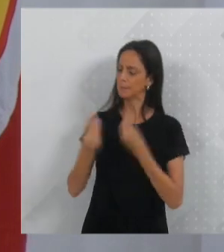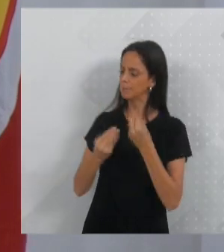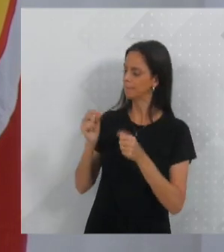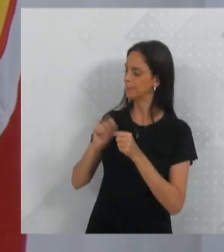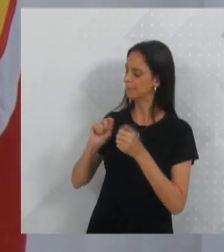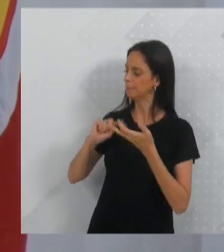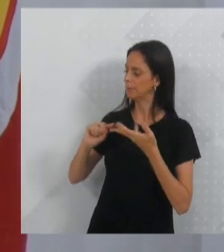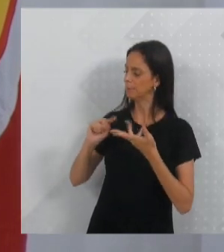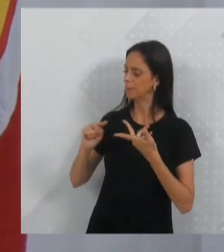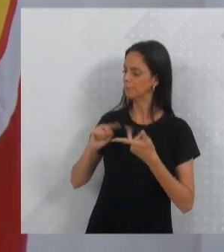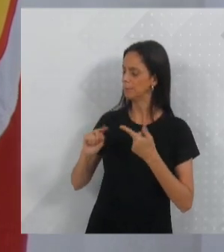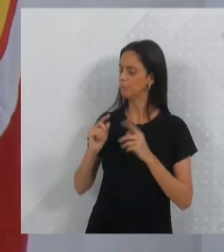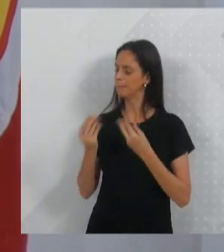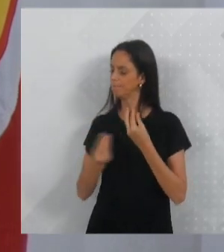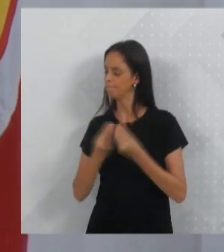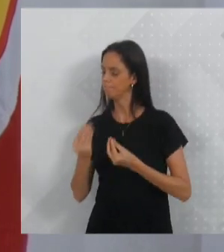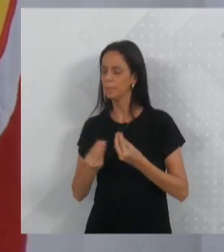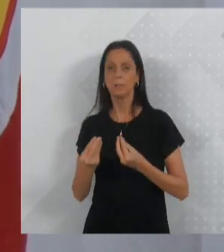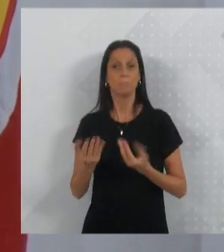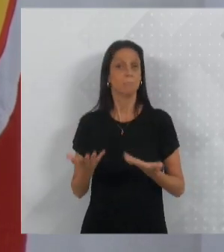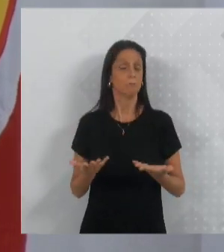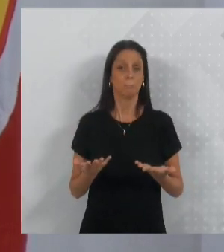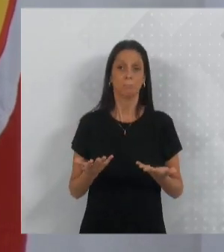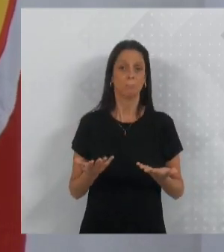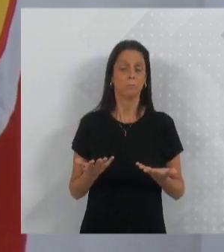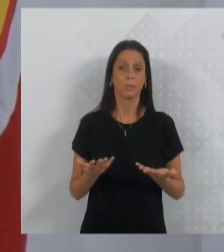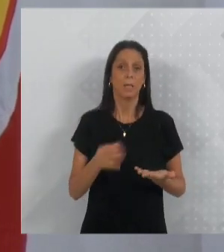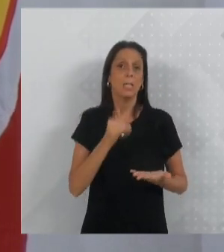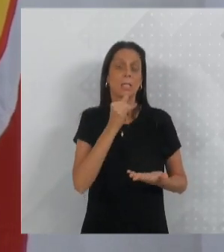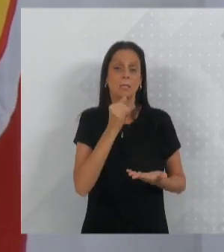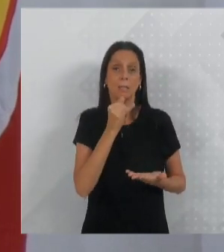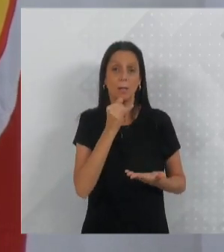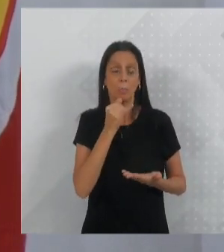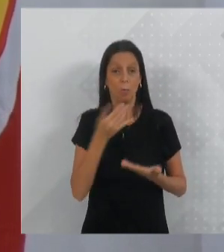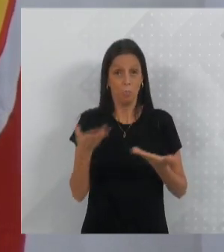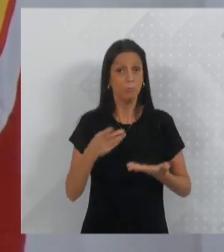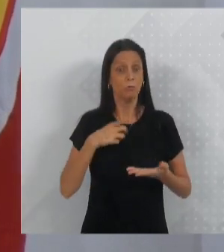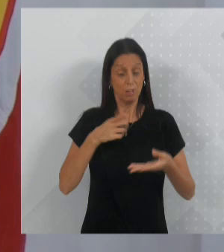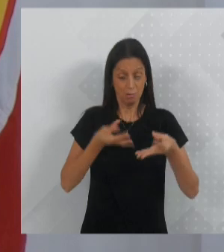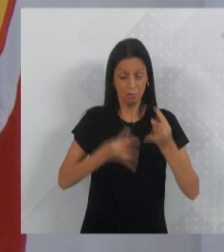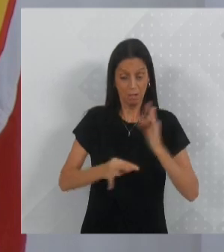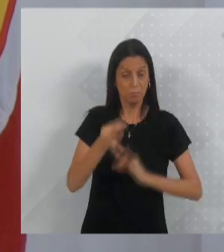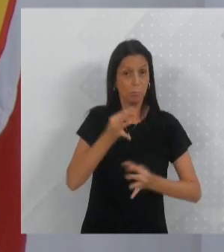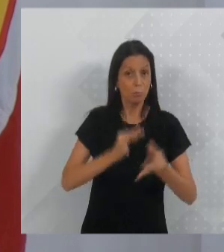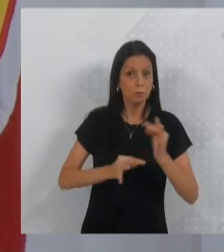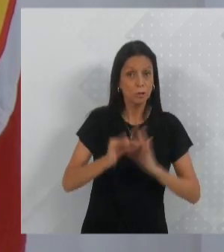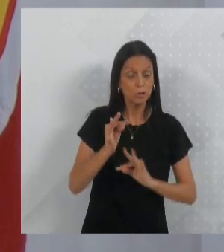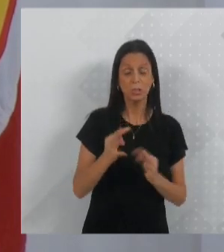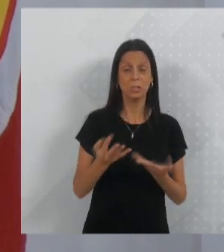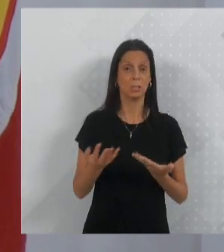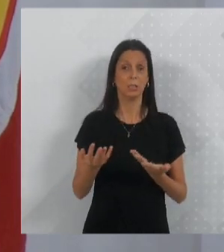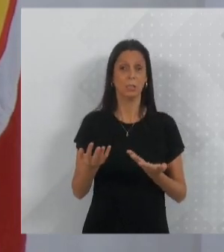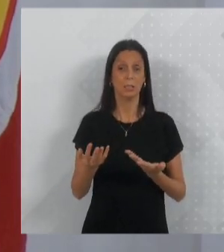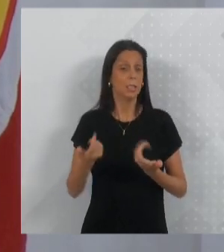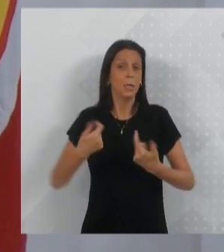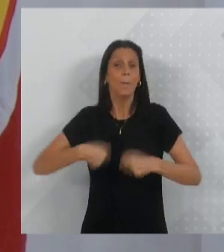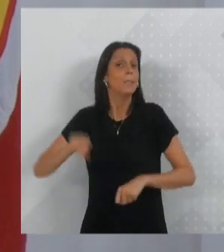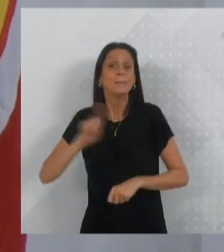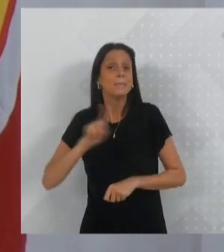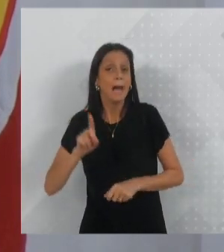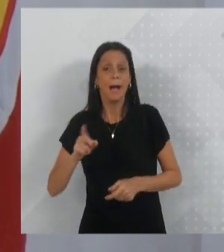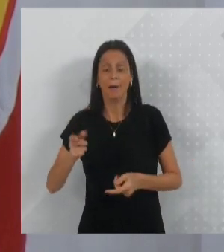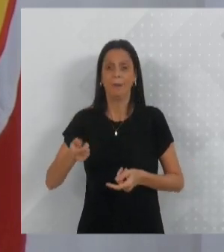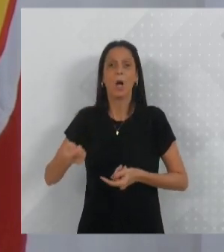em vista várias situações que já são praticamente desnecessárias ter isso aí envolvido junto mas com respeito